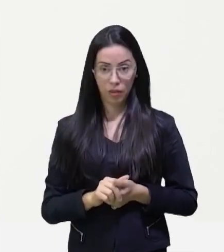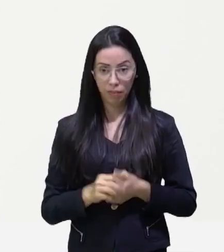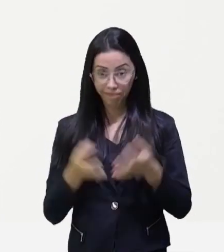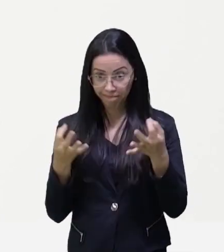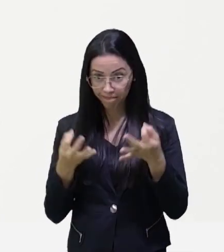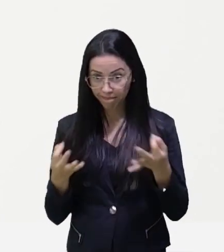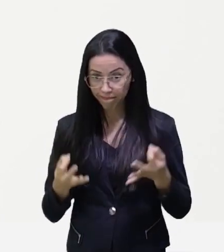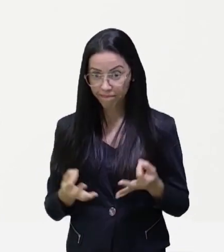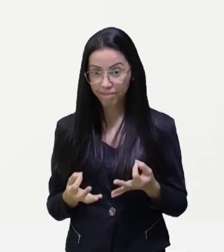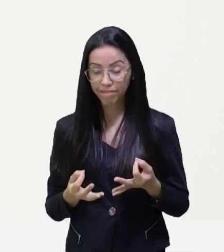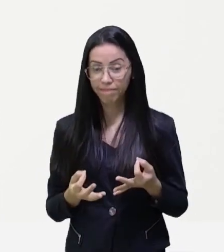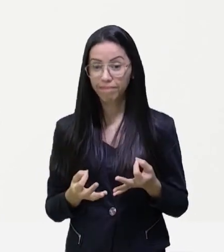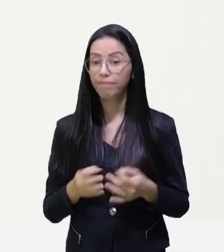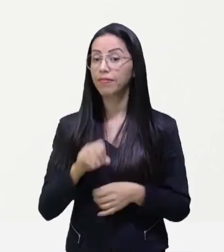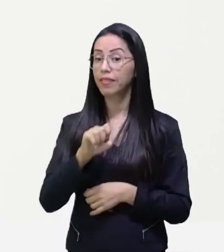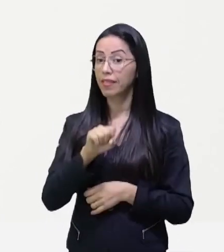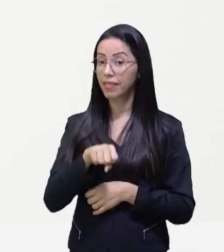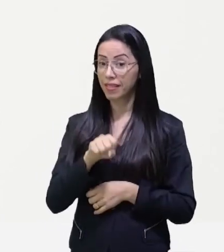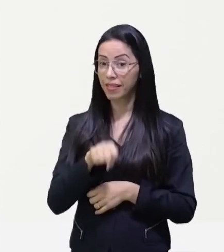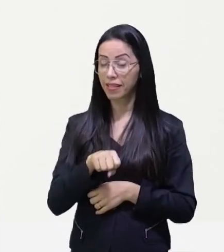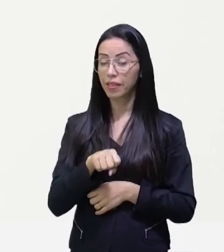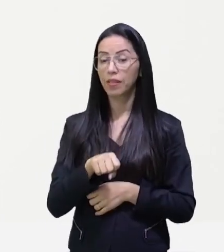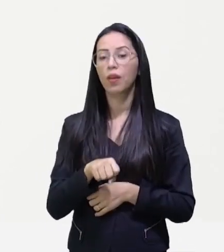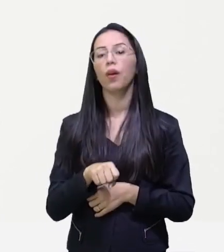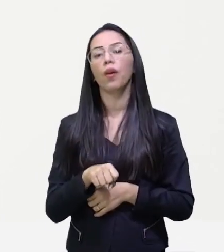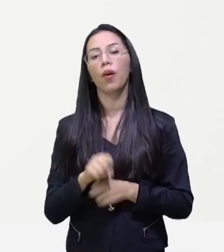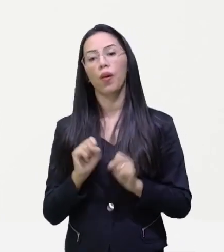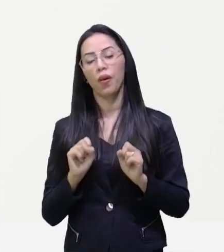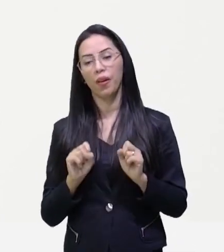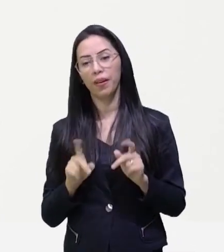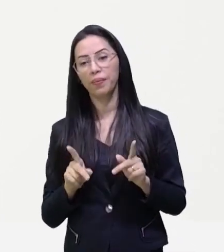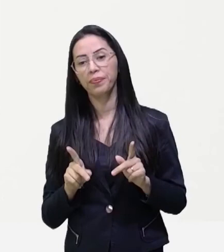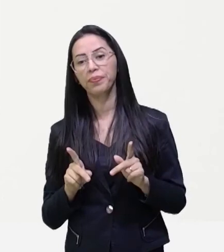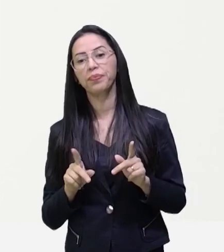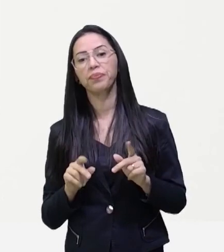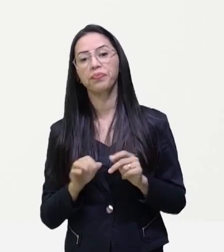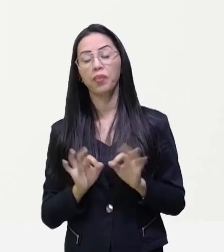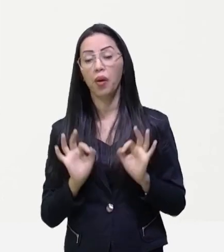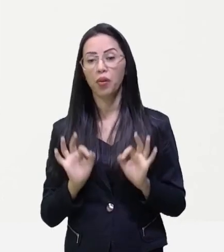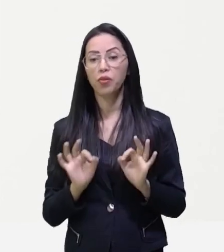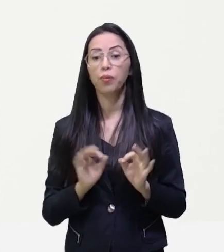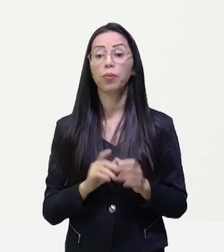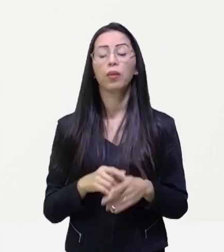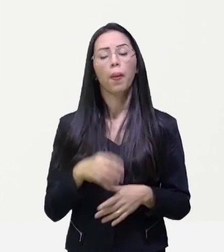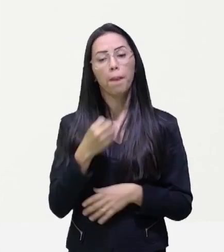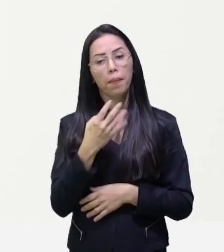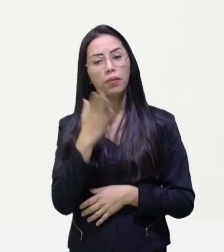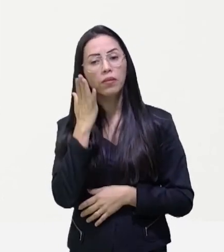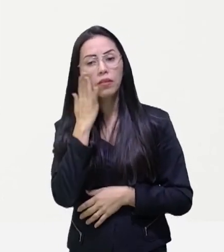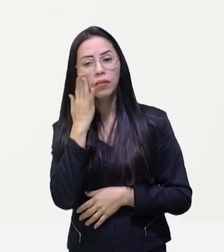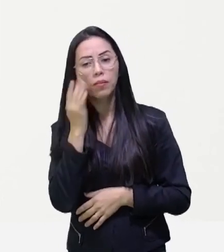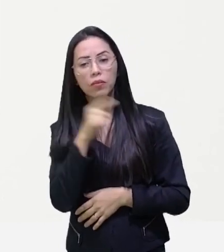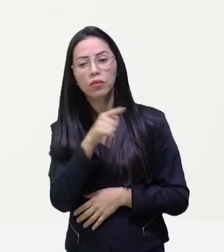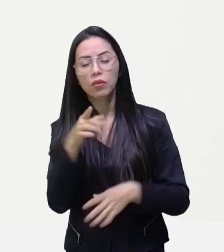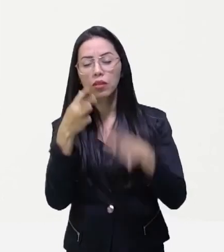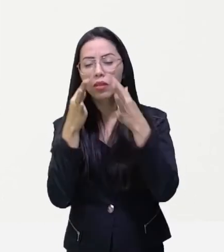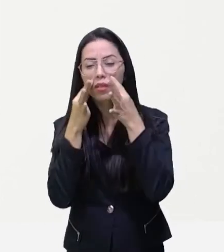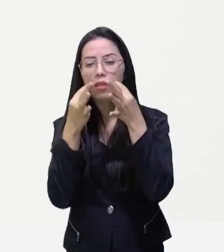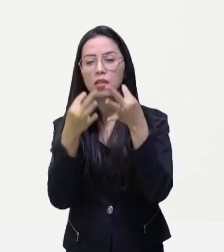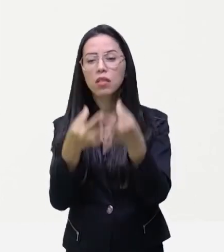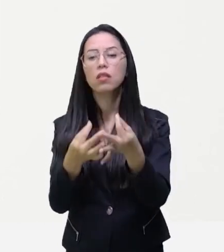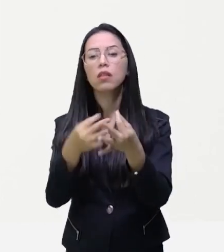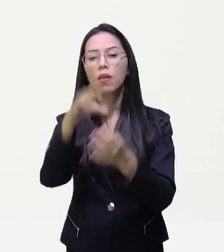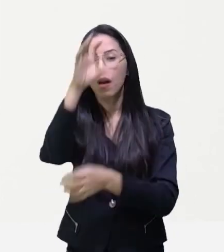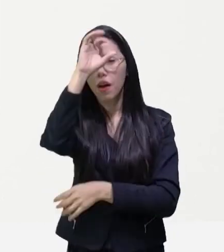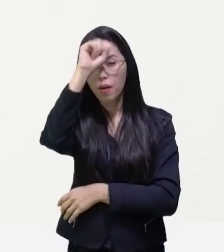Perfeitamente? Sim? Ótimo. Bom saber que você está aí ligadinho, entendendo, compreendendo todos